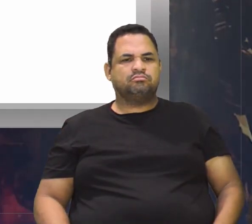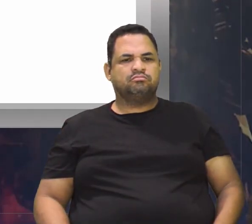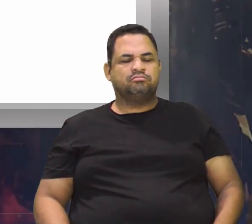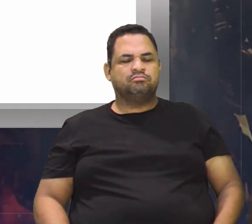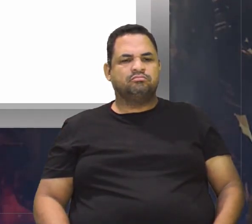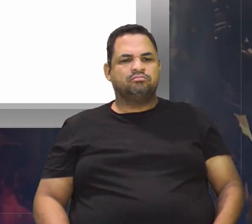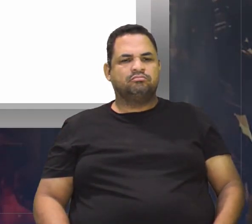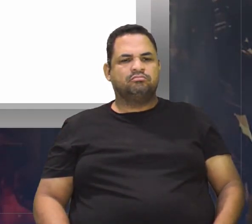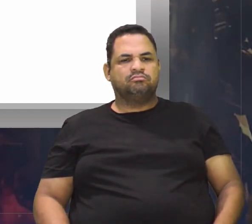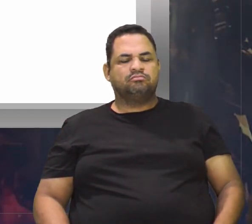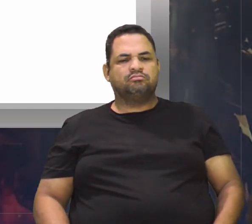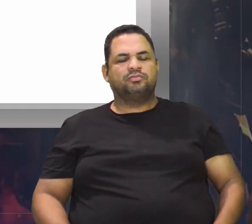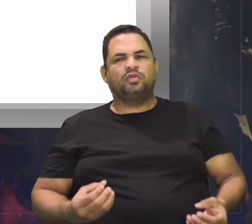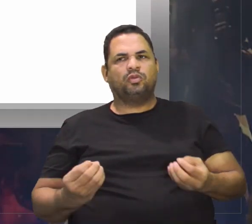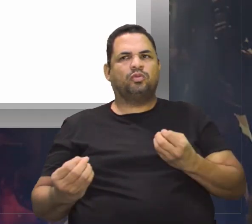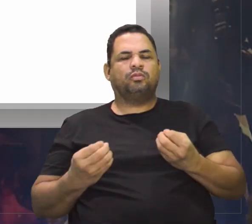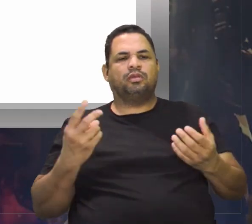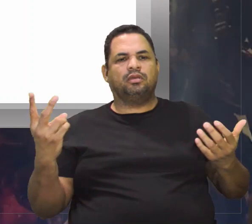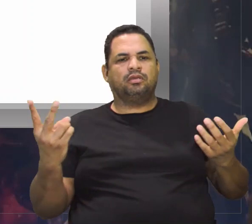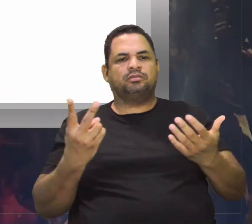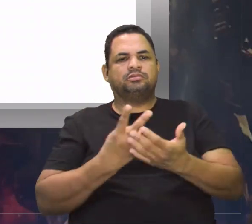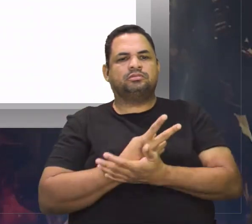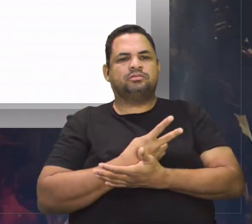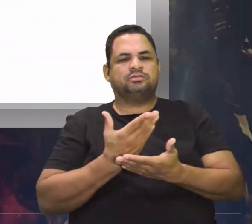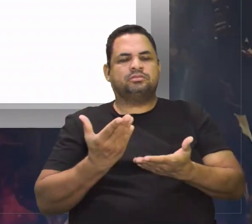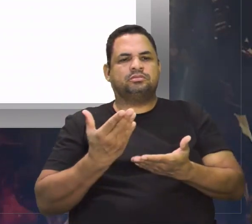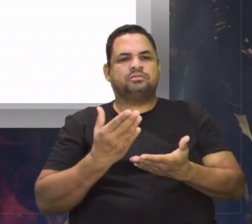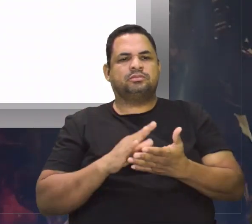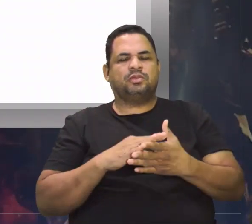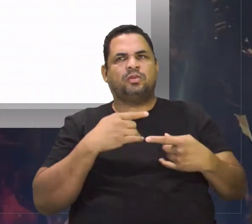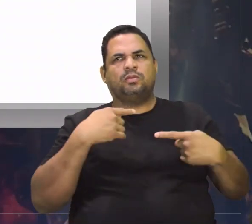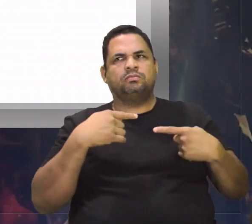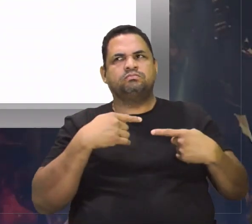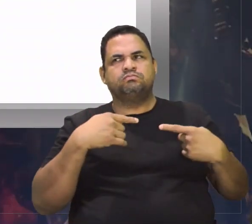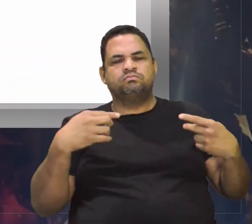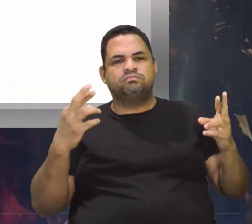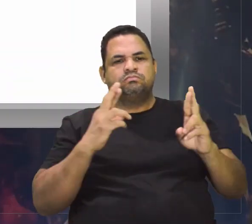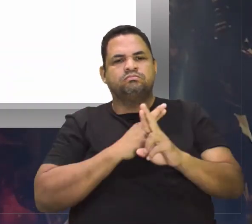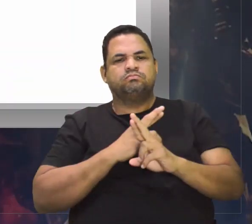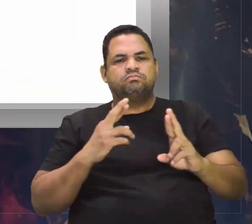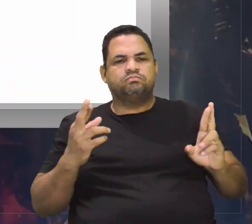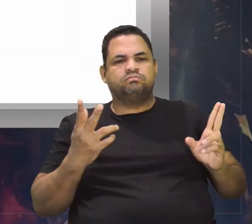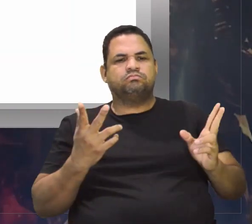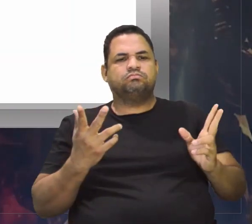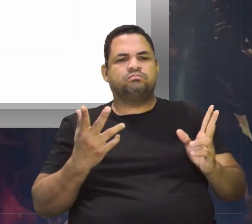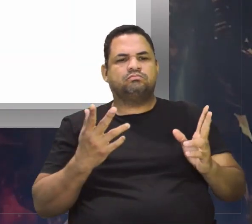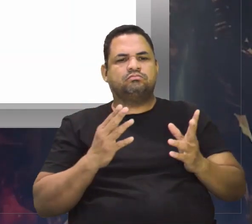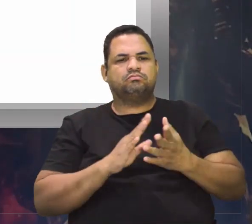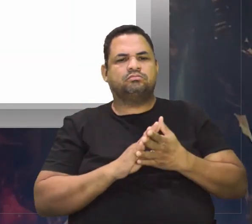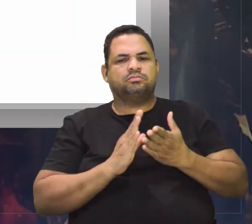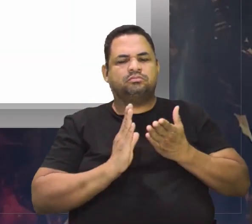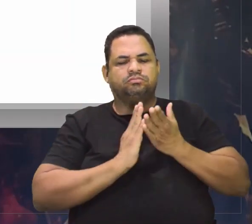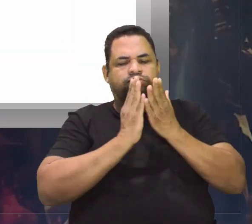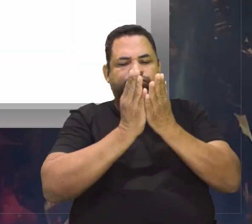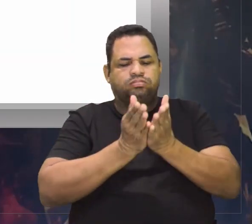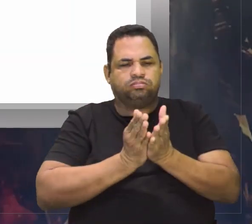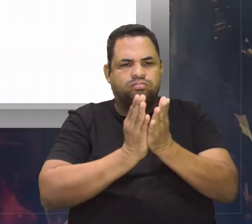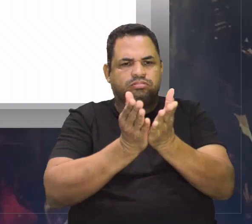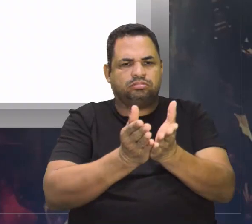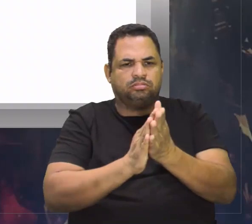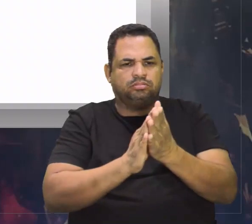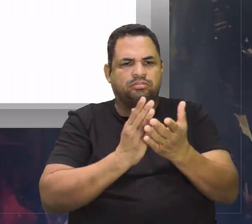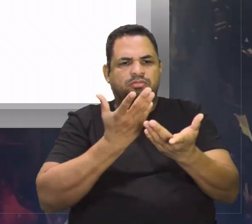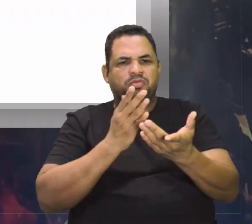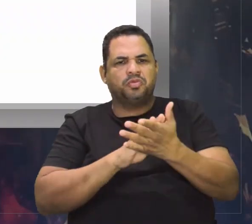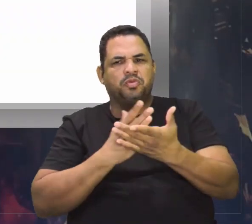dúvida, professor, como é que se dá essa questão, qual é a relação entre essa questão das grandes navegações com as descobertas?